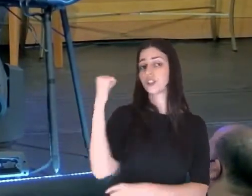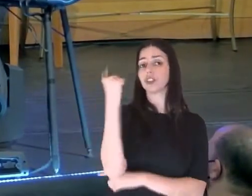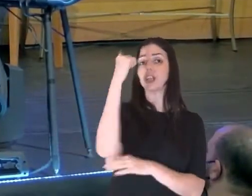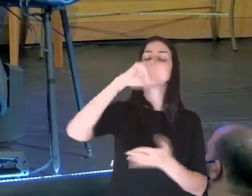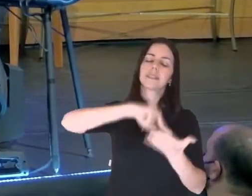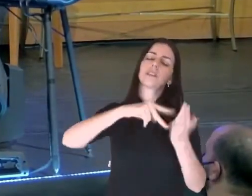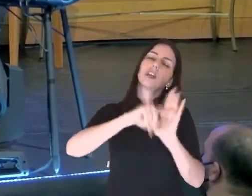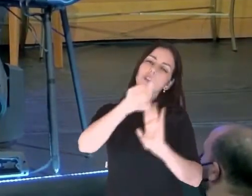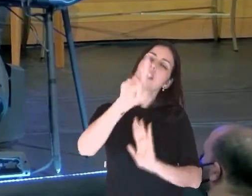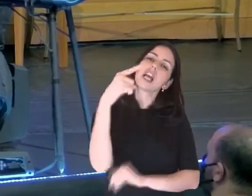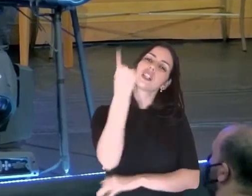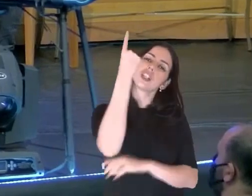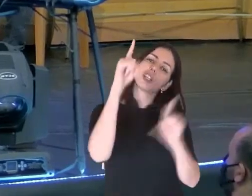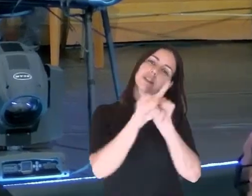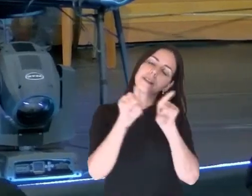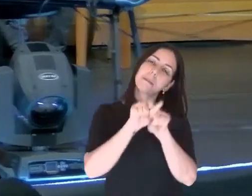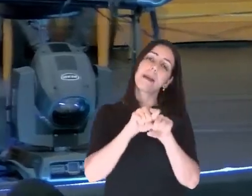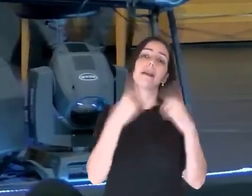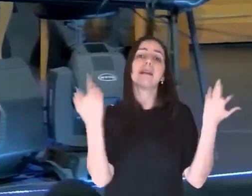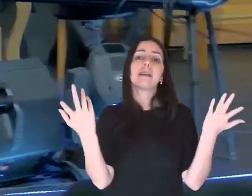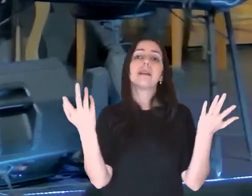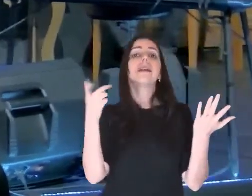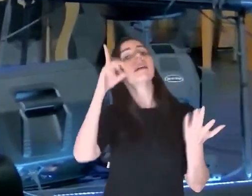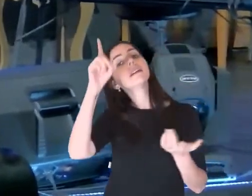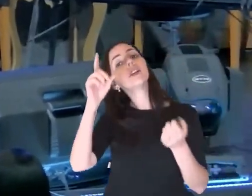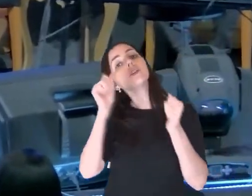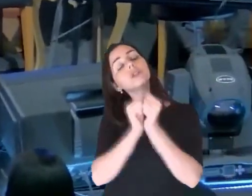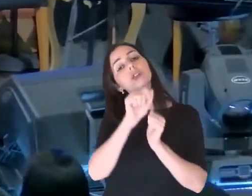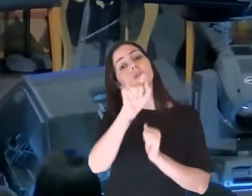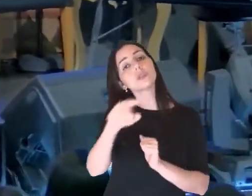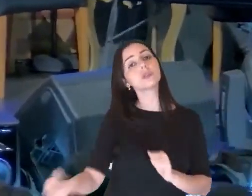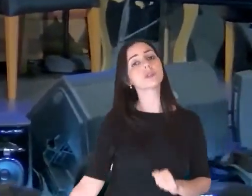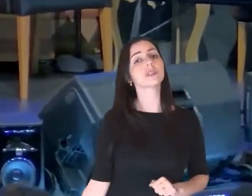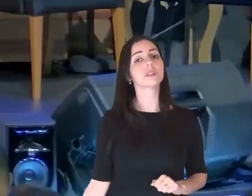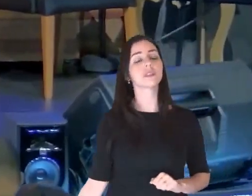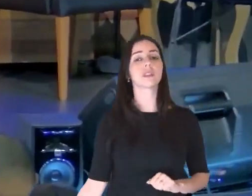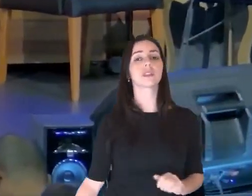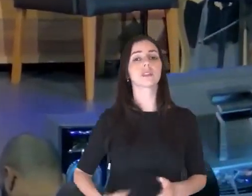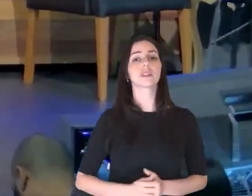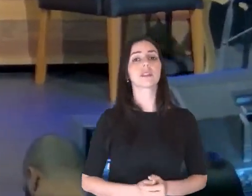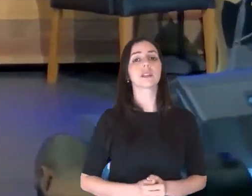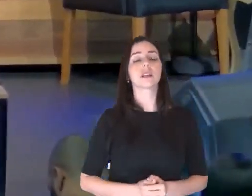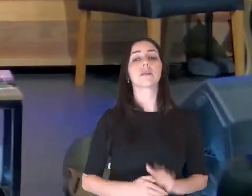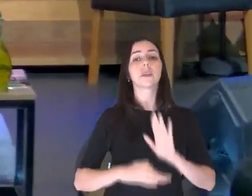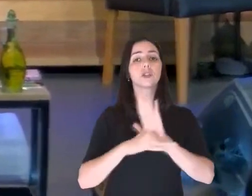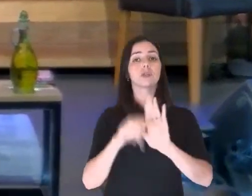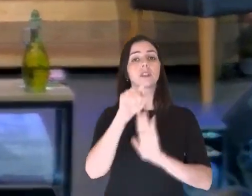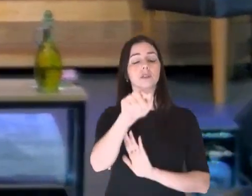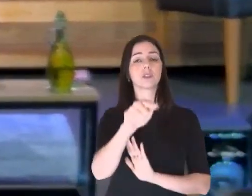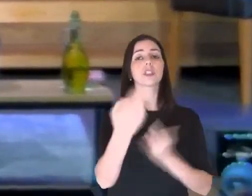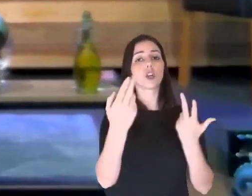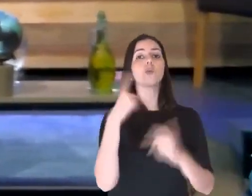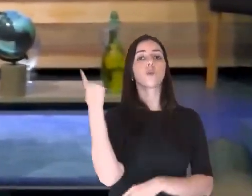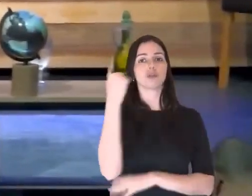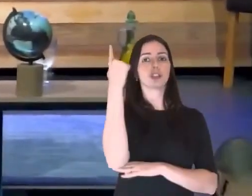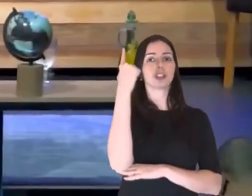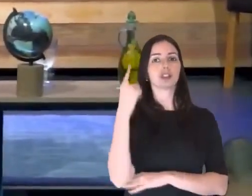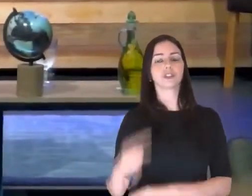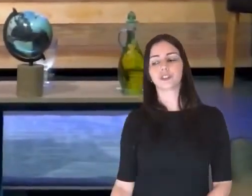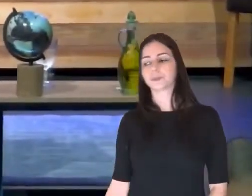é um gigante e Deus está contando com o seu posicionamento de gigante.